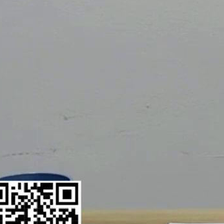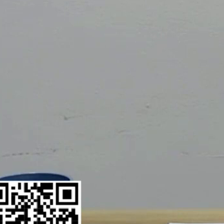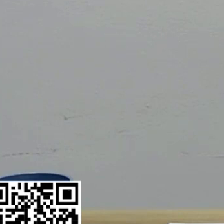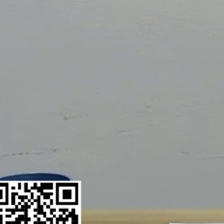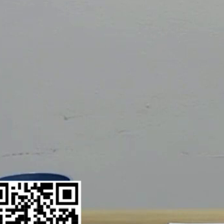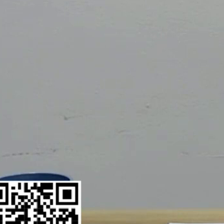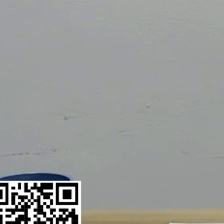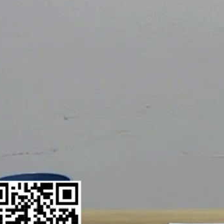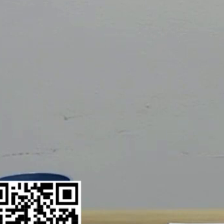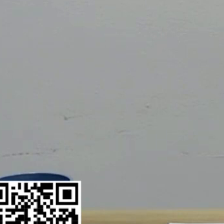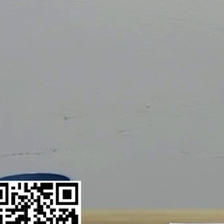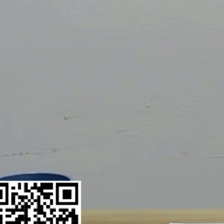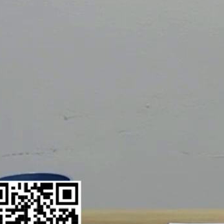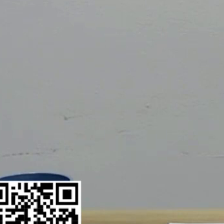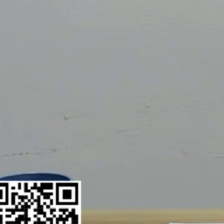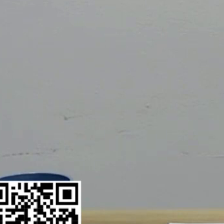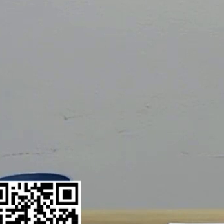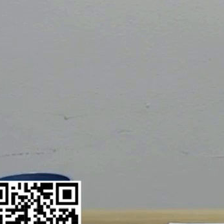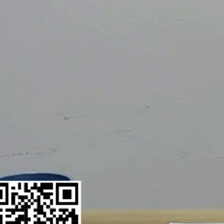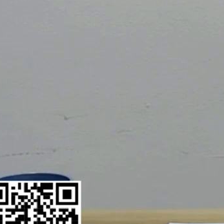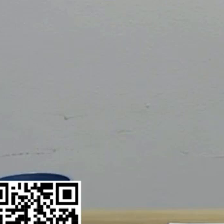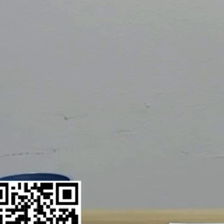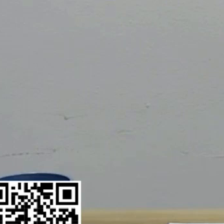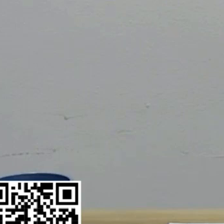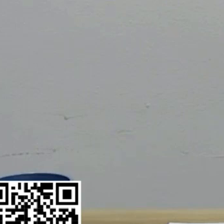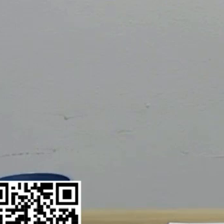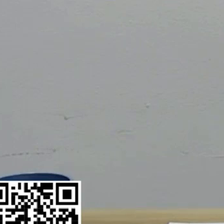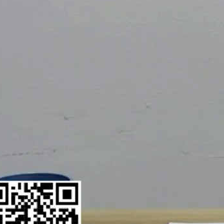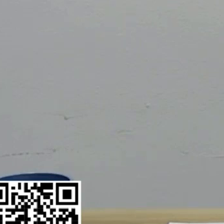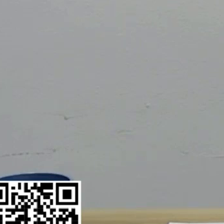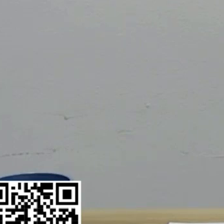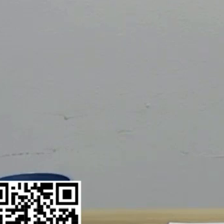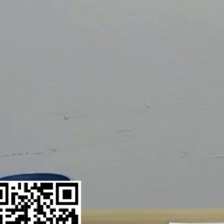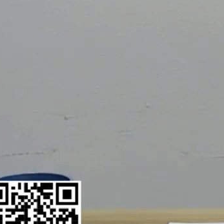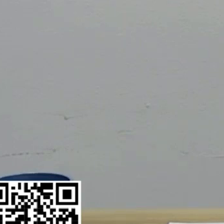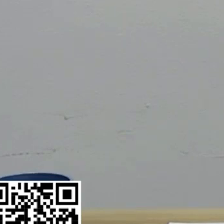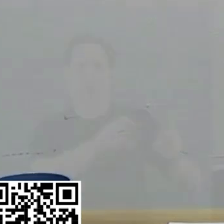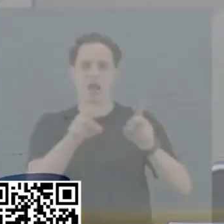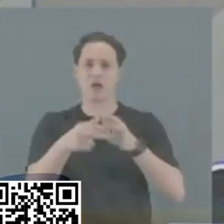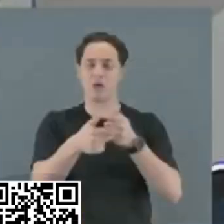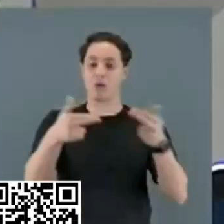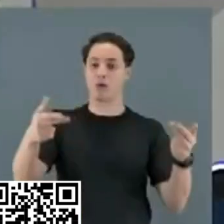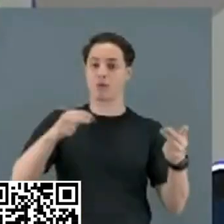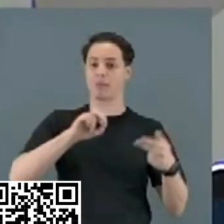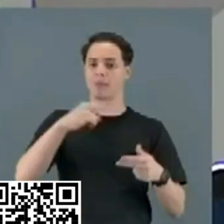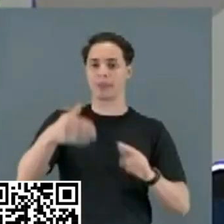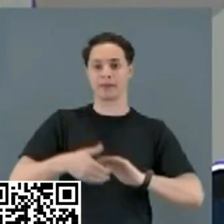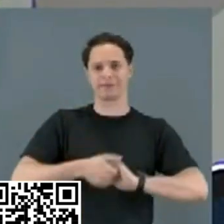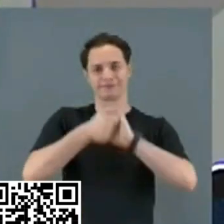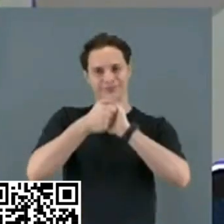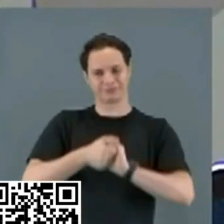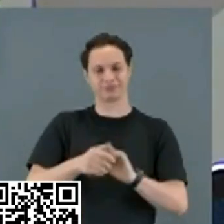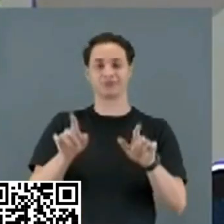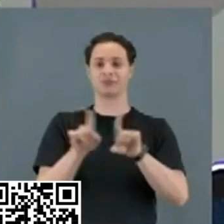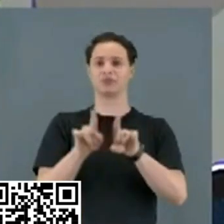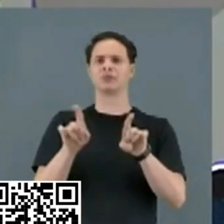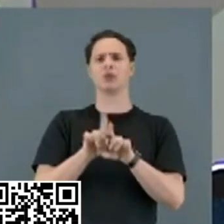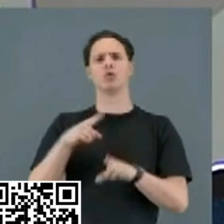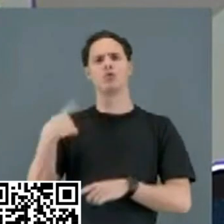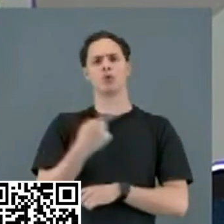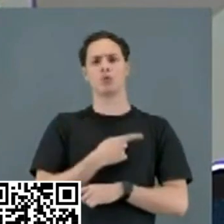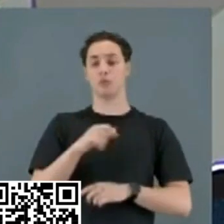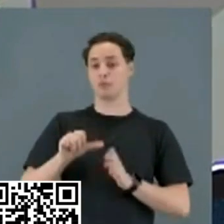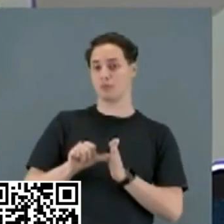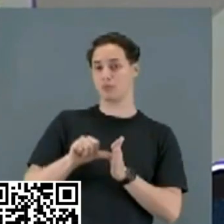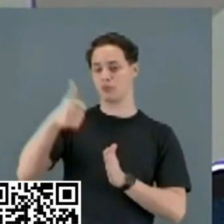Brasília no dia 8 de janeiro passado. Vamos ouvi-la. Cumprimentos por isso, somos os